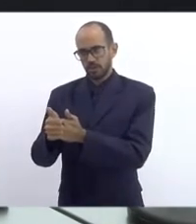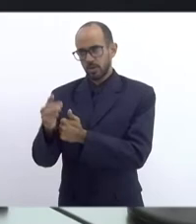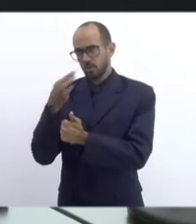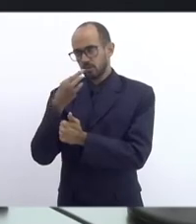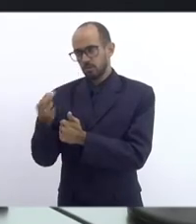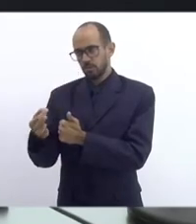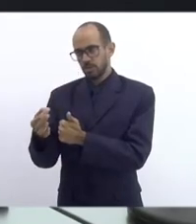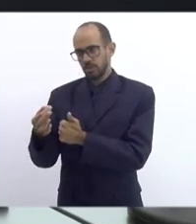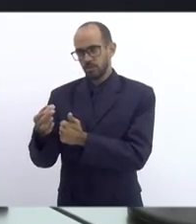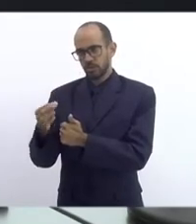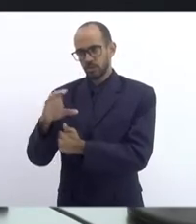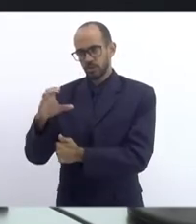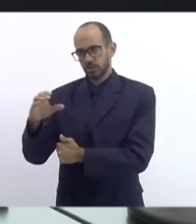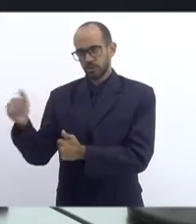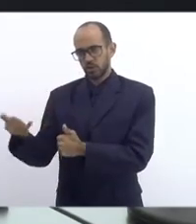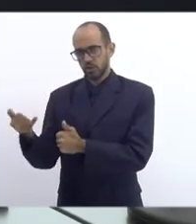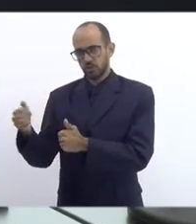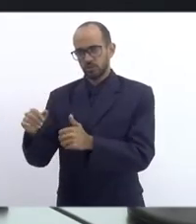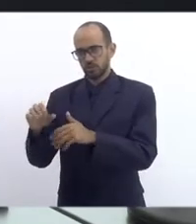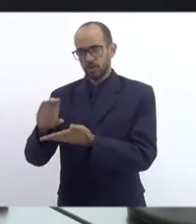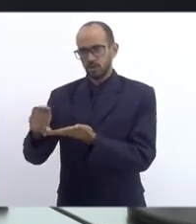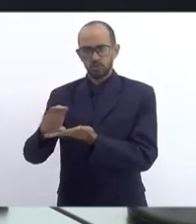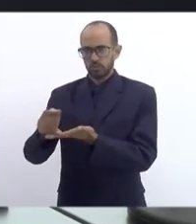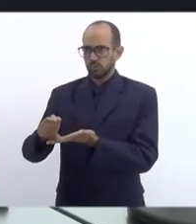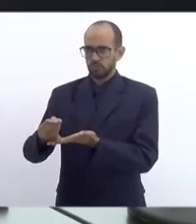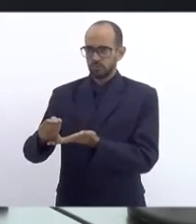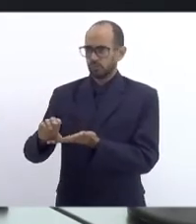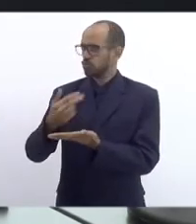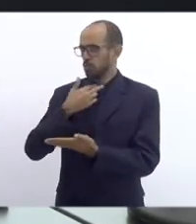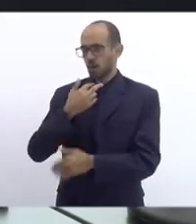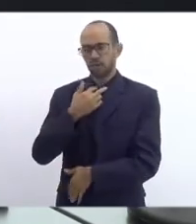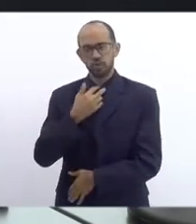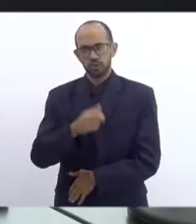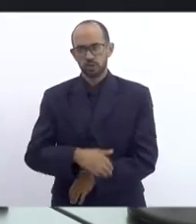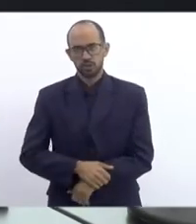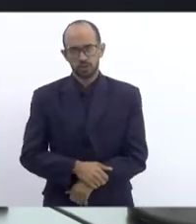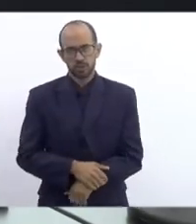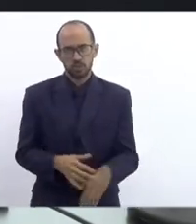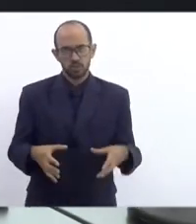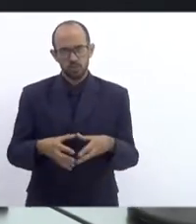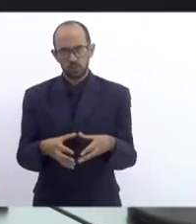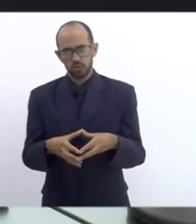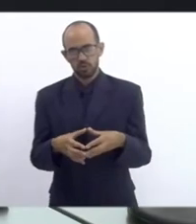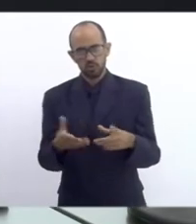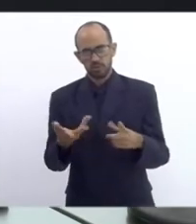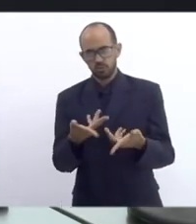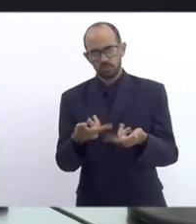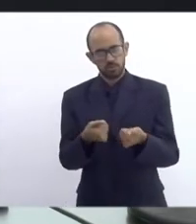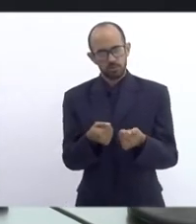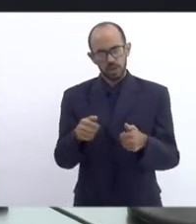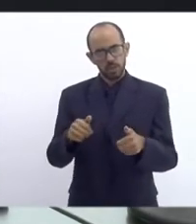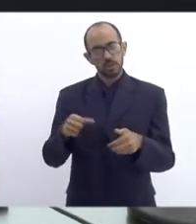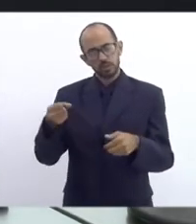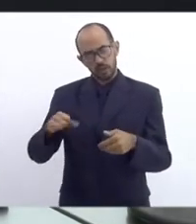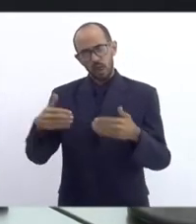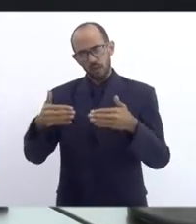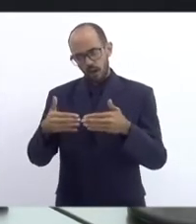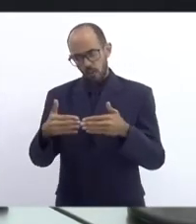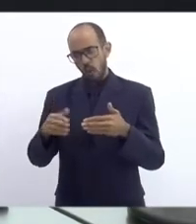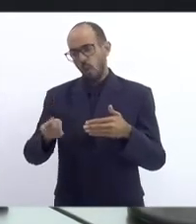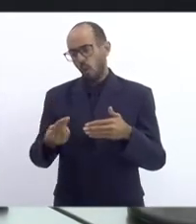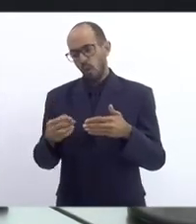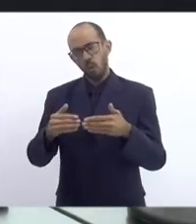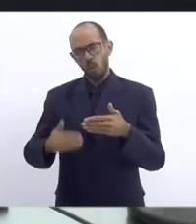pela constitucionalidade. Ele não pode. Nas comissões são de mérito, se é favorável ou contrário, acompanhar pelo